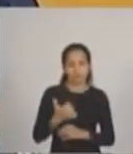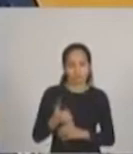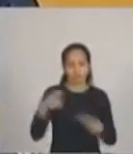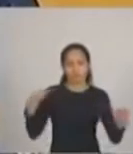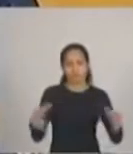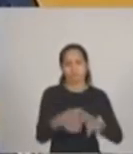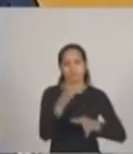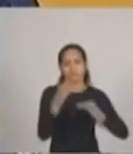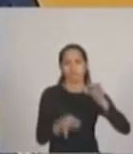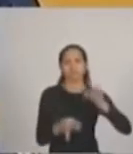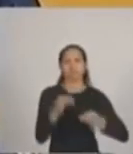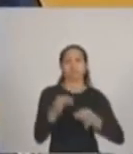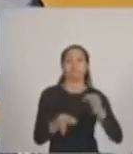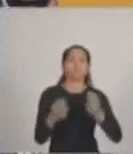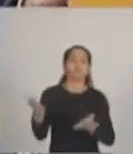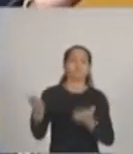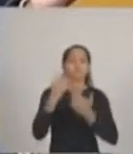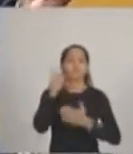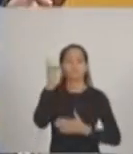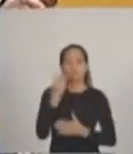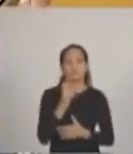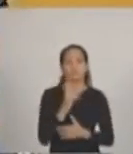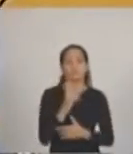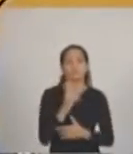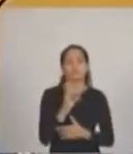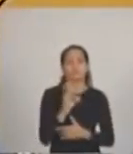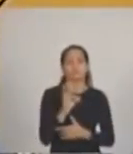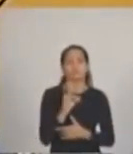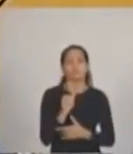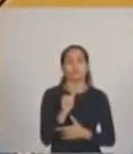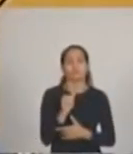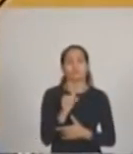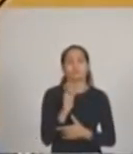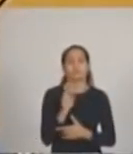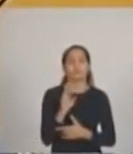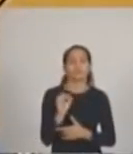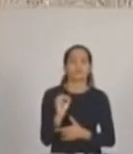deputado Fabrício Gandini. Presidente, devolvo a palavra.